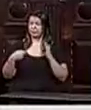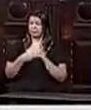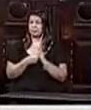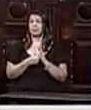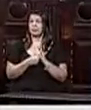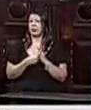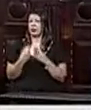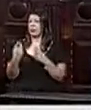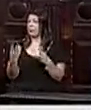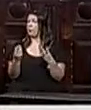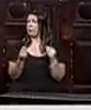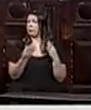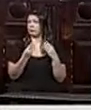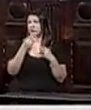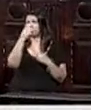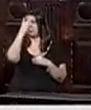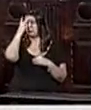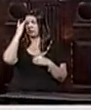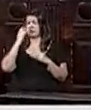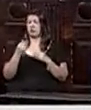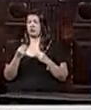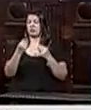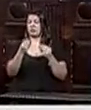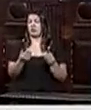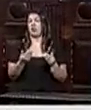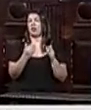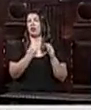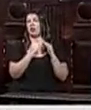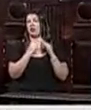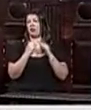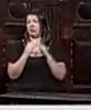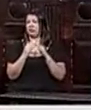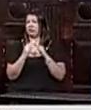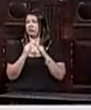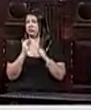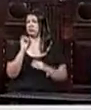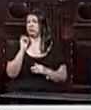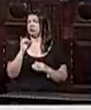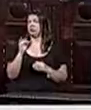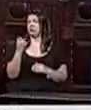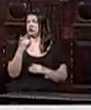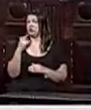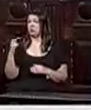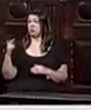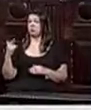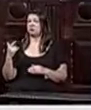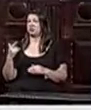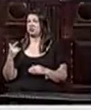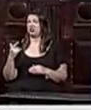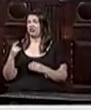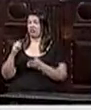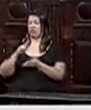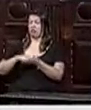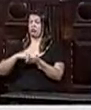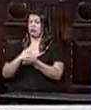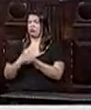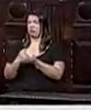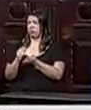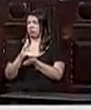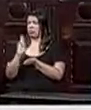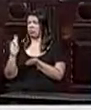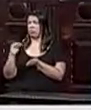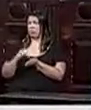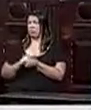que sequer estavam relacionados como vítimas da tragédia, sob